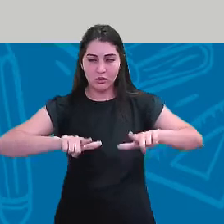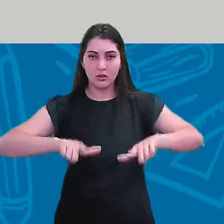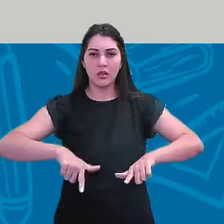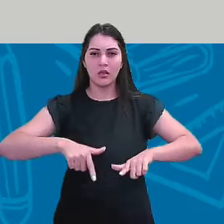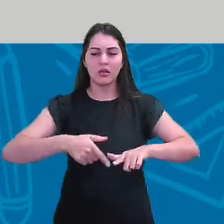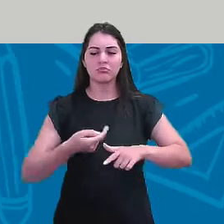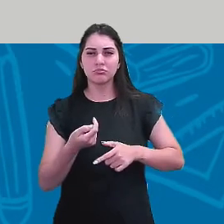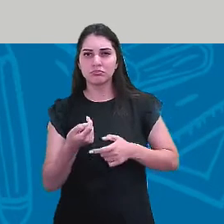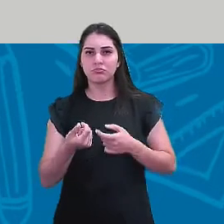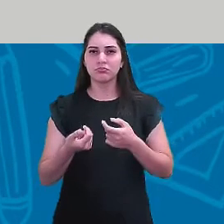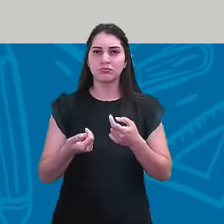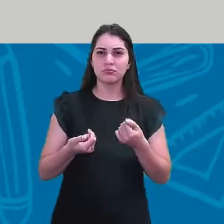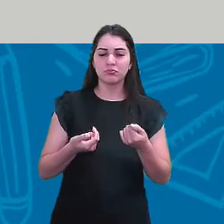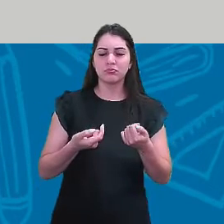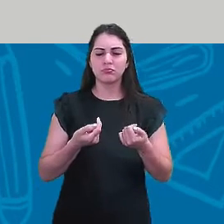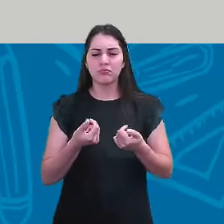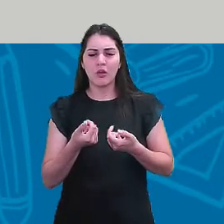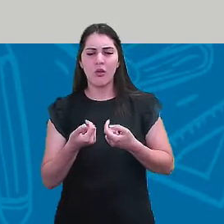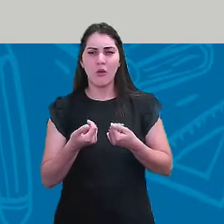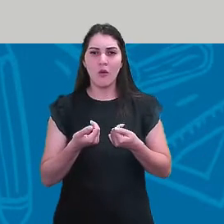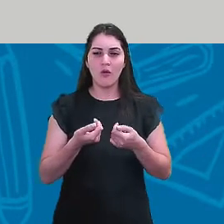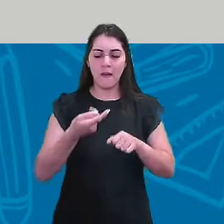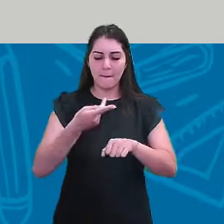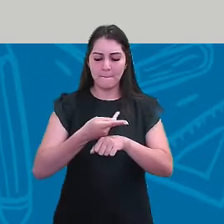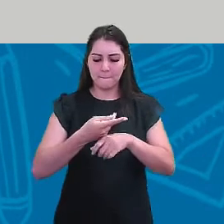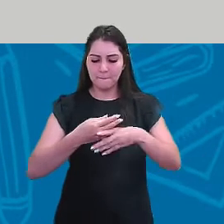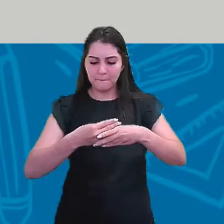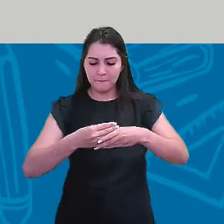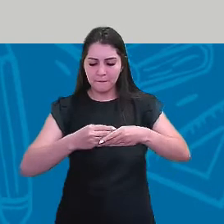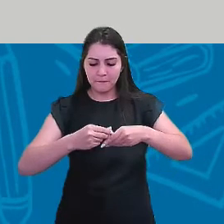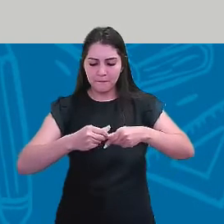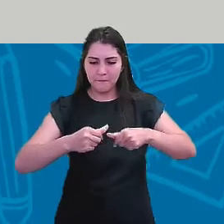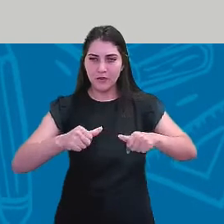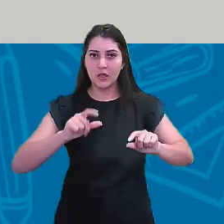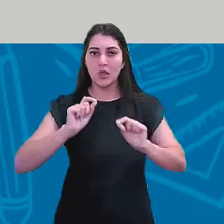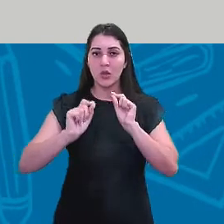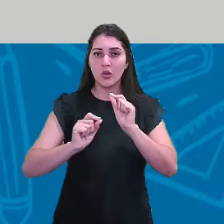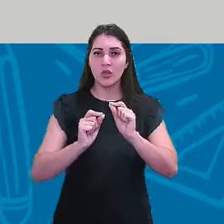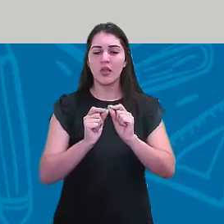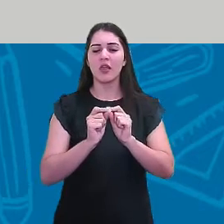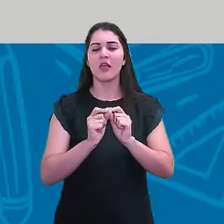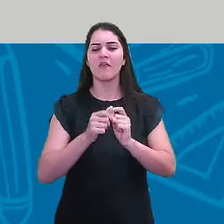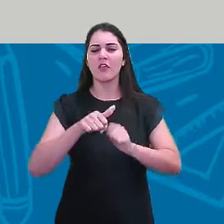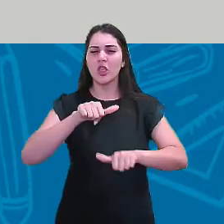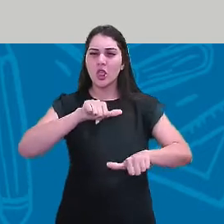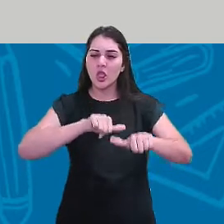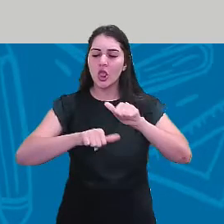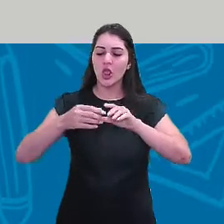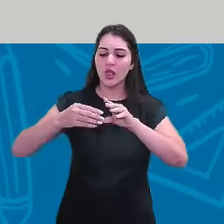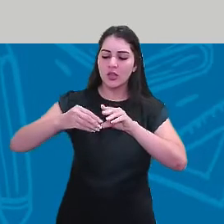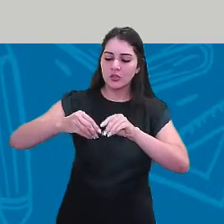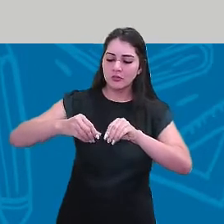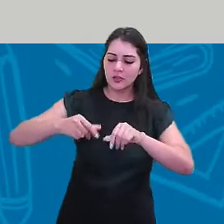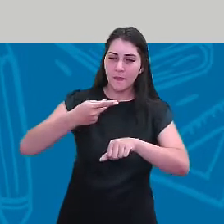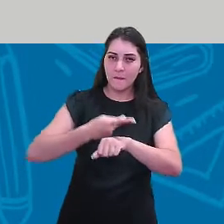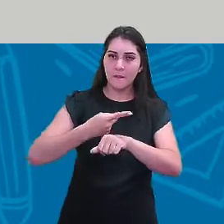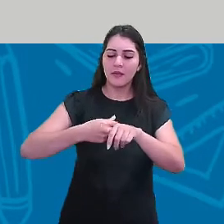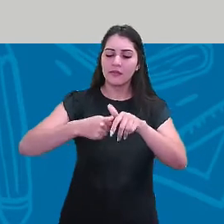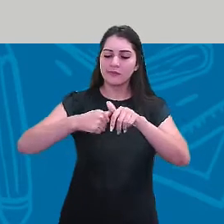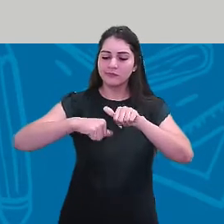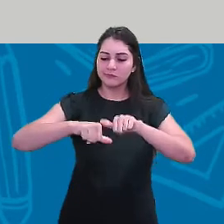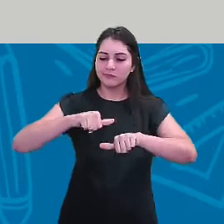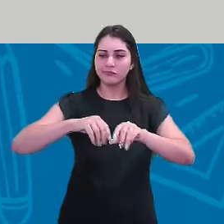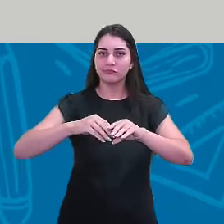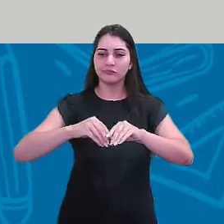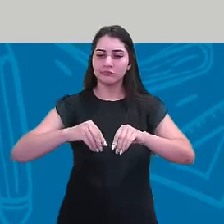poucos ela vai descamando algumas rochas. E essas rochas, ela vai, virando aquela areiazinha que vai se formando uma camada